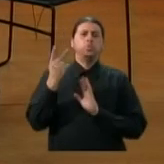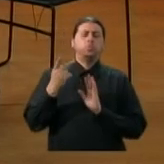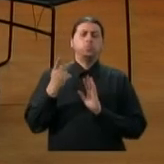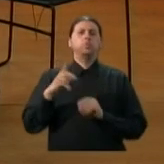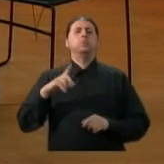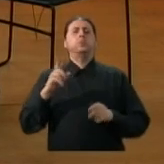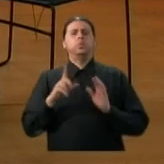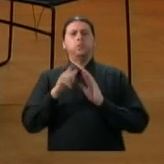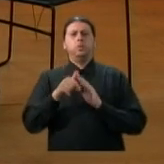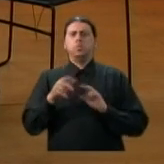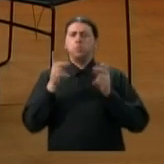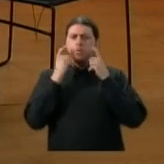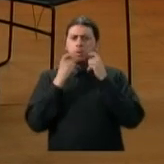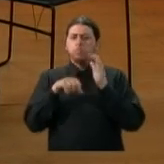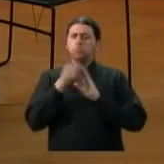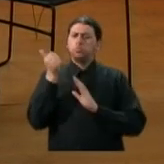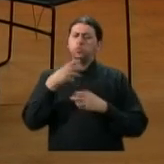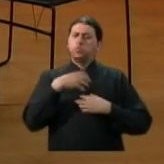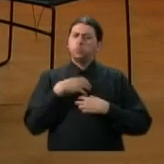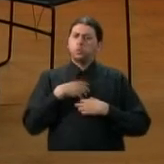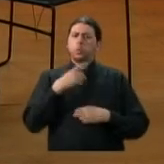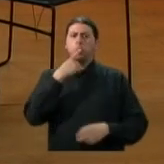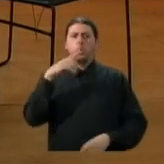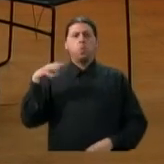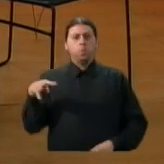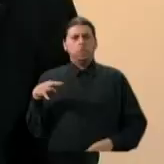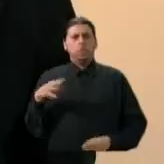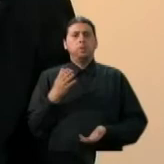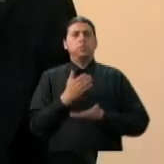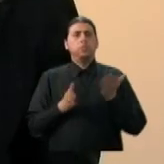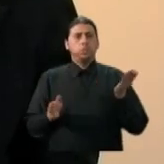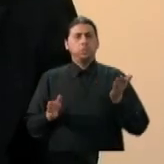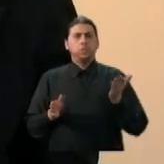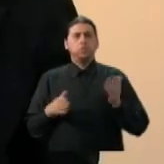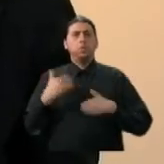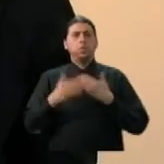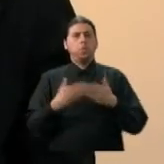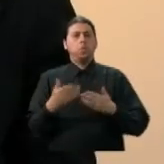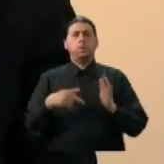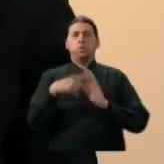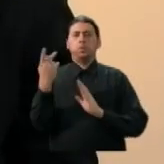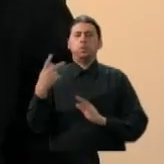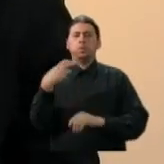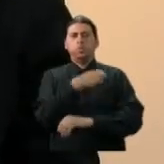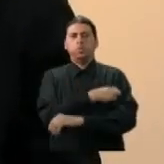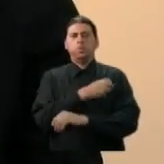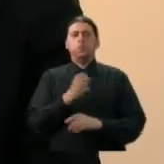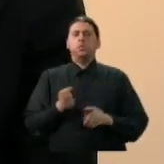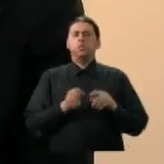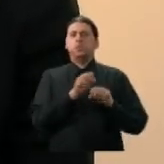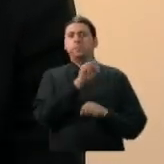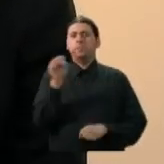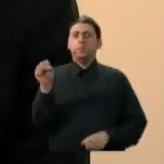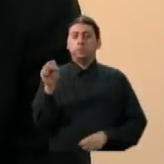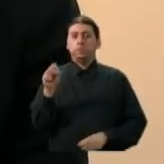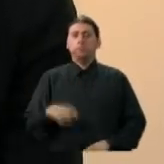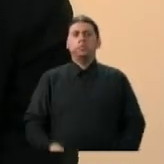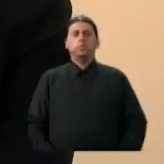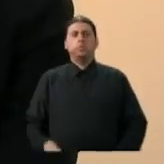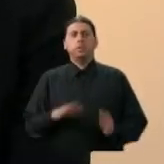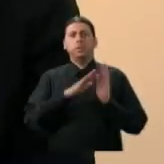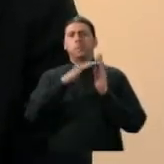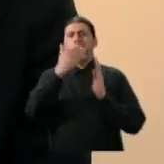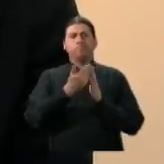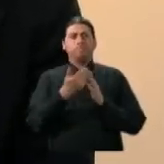Que as meninas iam fazer, mas às vezes até se perdiam quando iam para a segunda dose, que eram 6 meses. Perdiam o calendário.